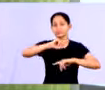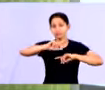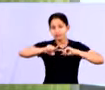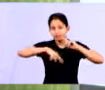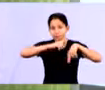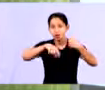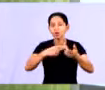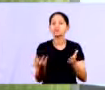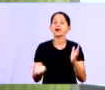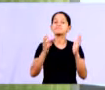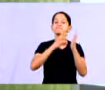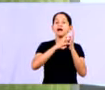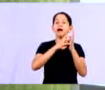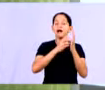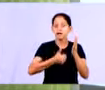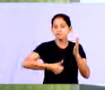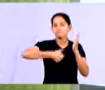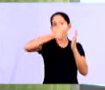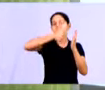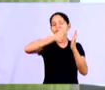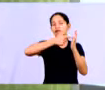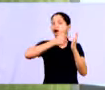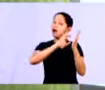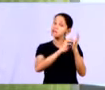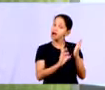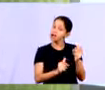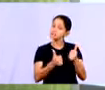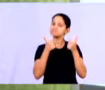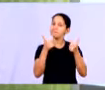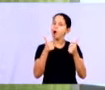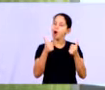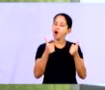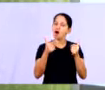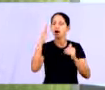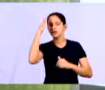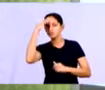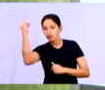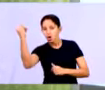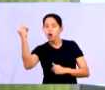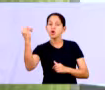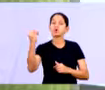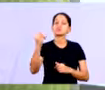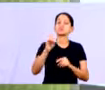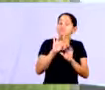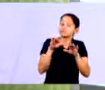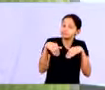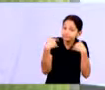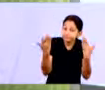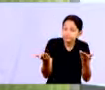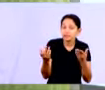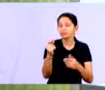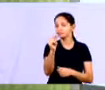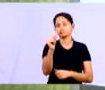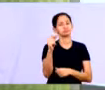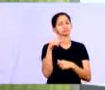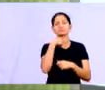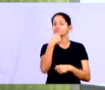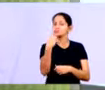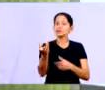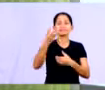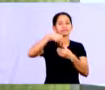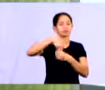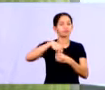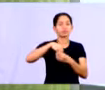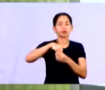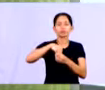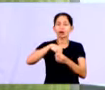a sua marca. Então naquele primeiro momento não existe um retorno financeiro, uma quantidade de dinheiro específica que